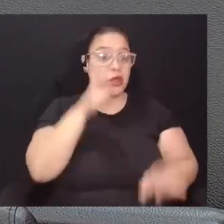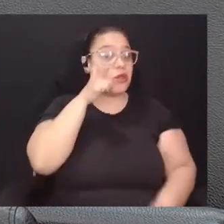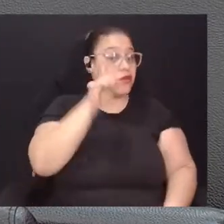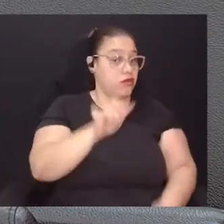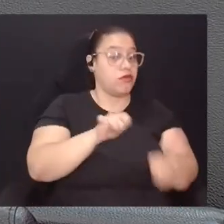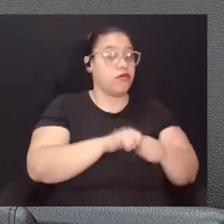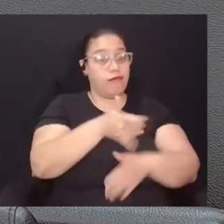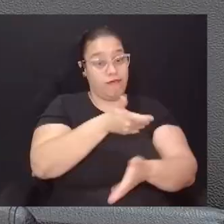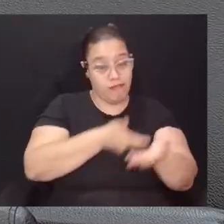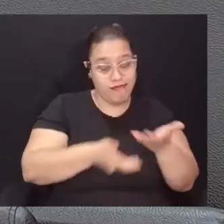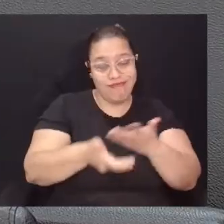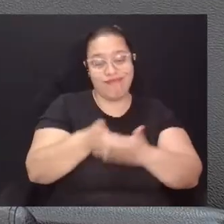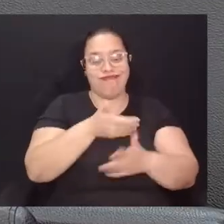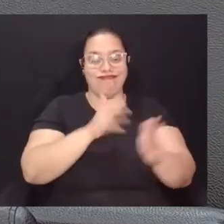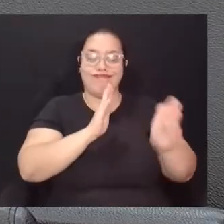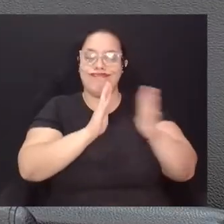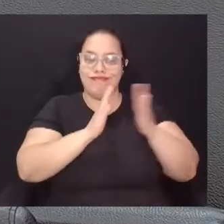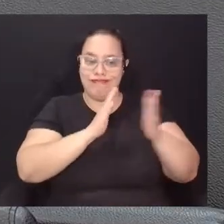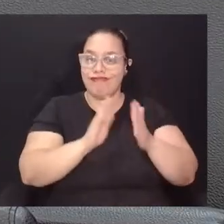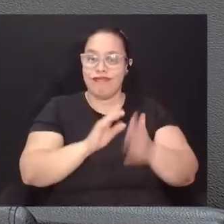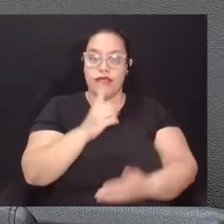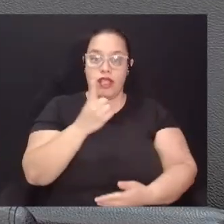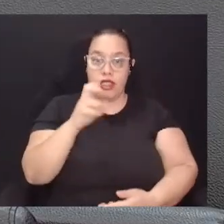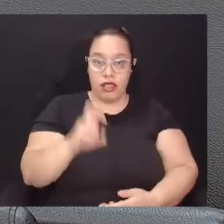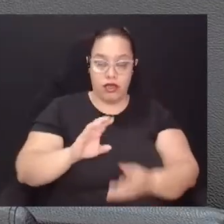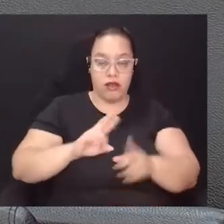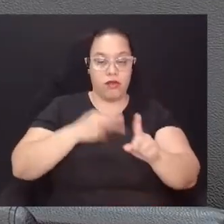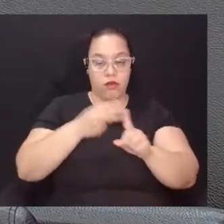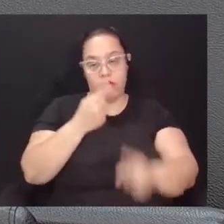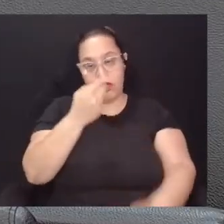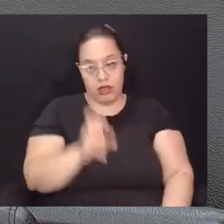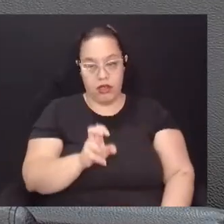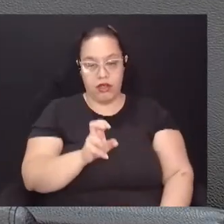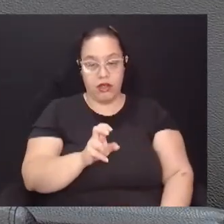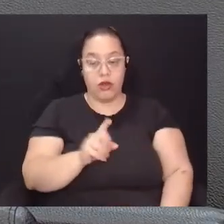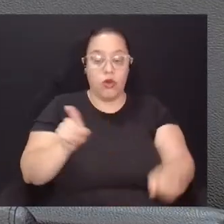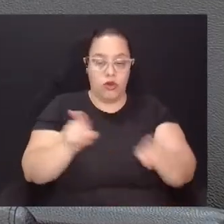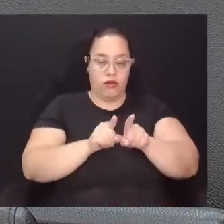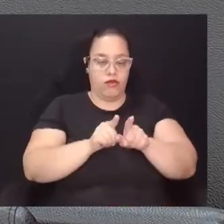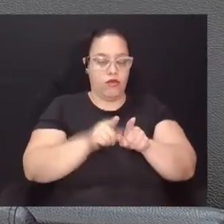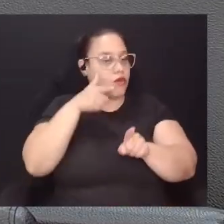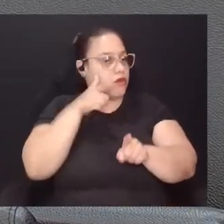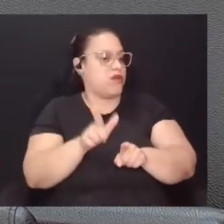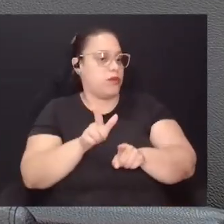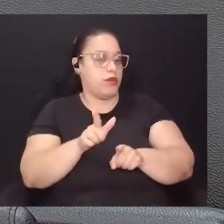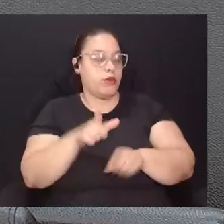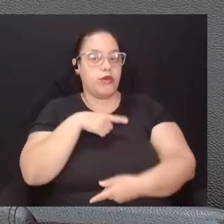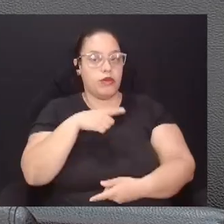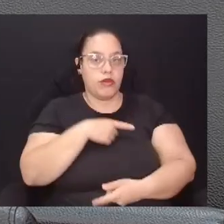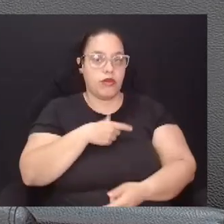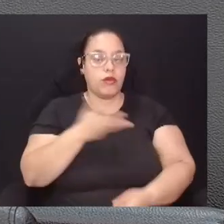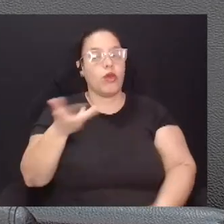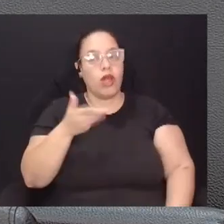também conseguiria fazer uma intervenção para que o prazo, né, que ele é 15, prorrogável por mais 15, fosse no tempo mínimo para que a gente conseguisse